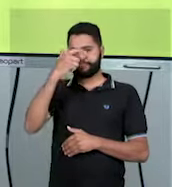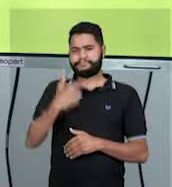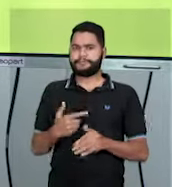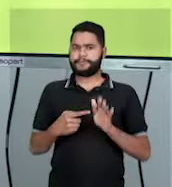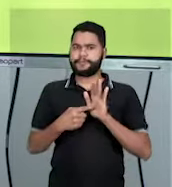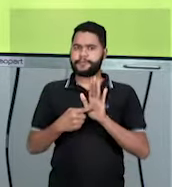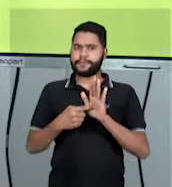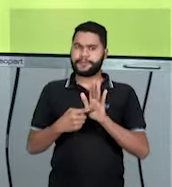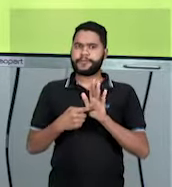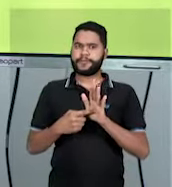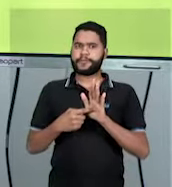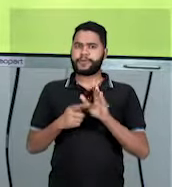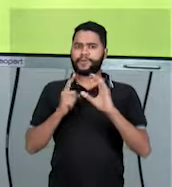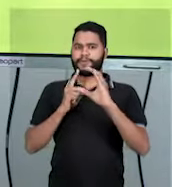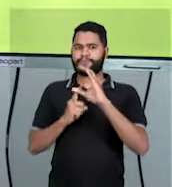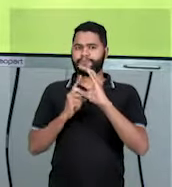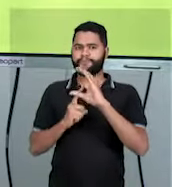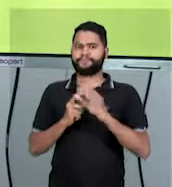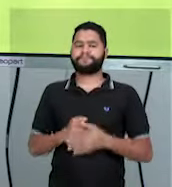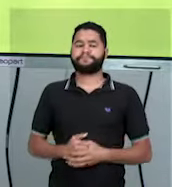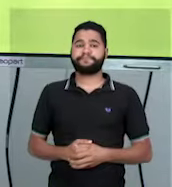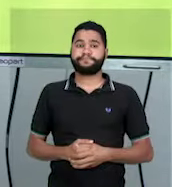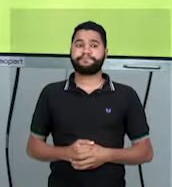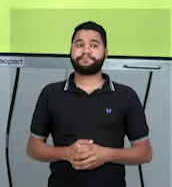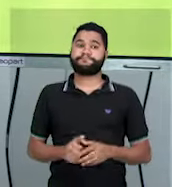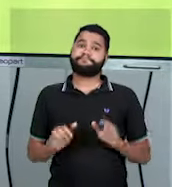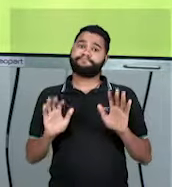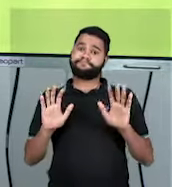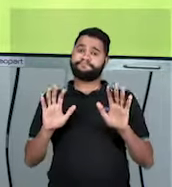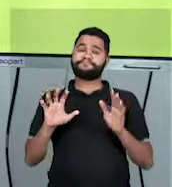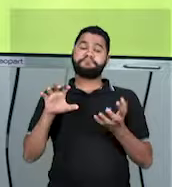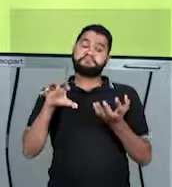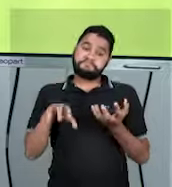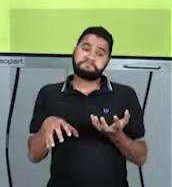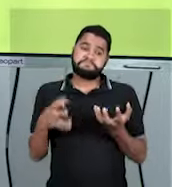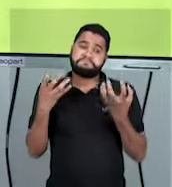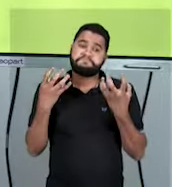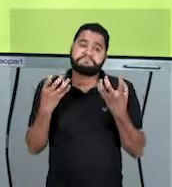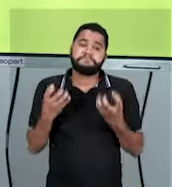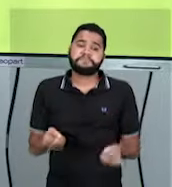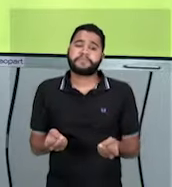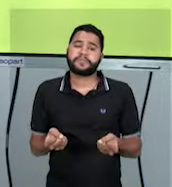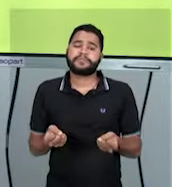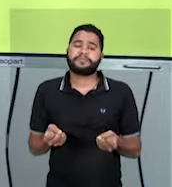de caráter comunista. Só que o Congresso aceita